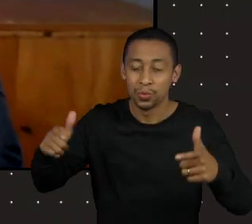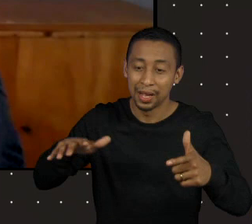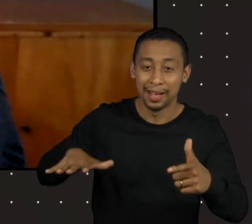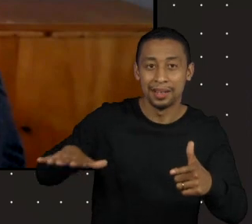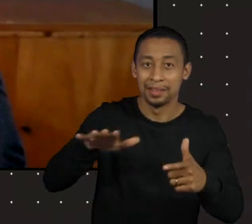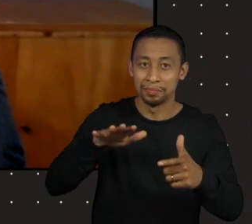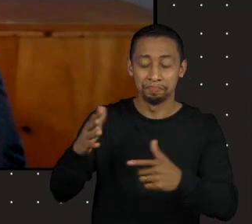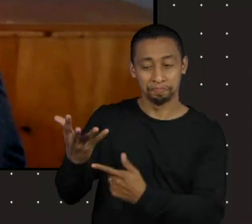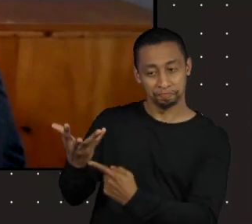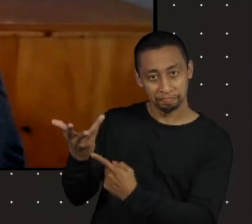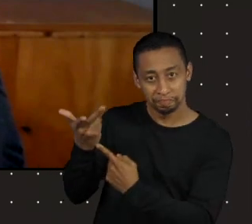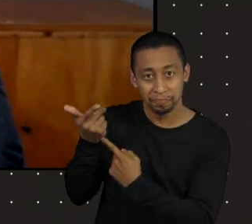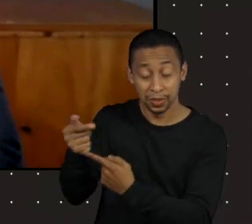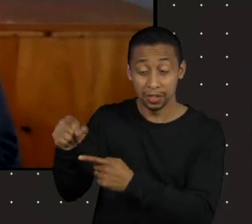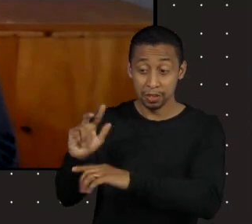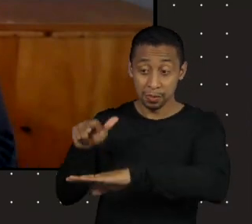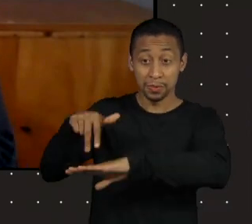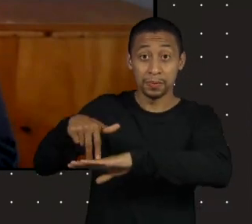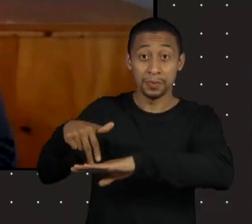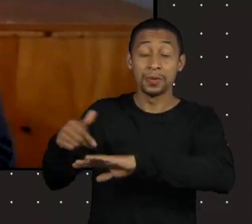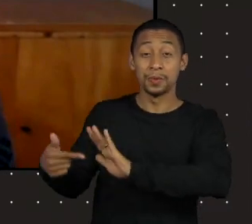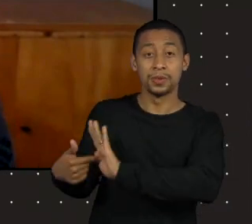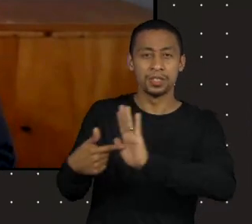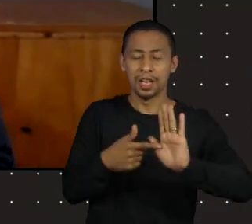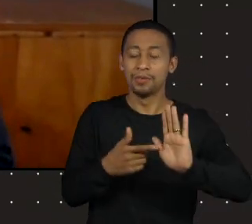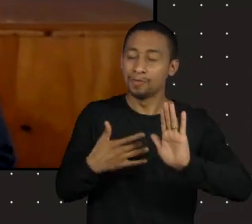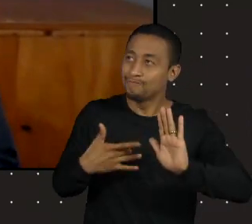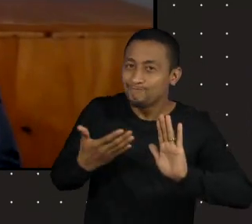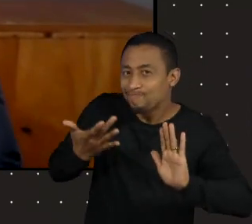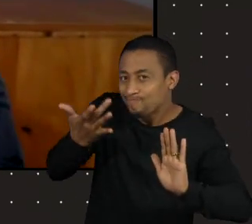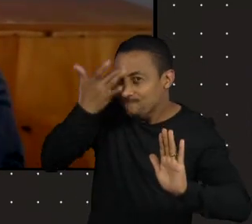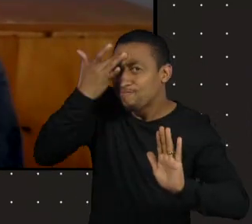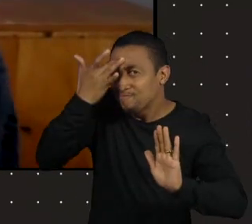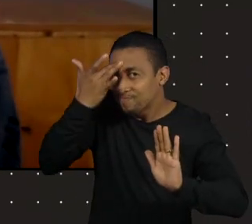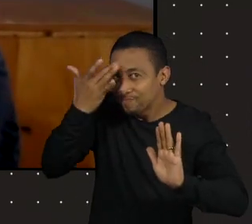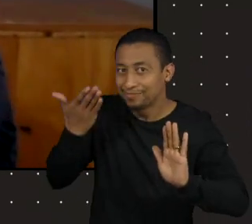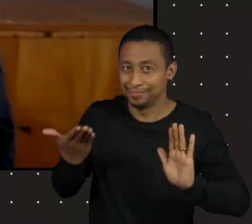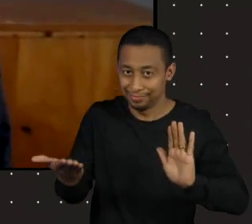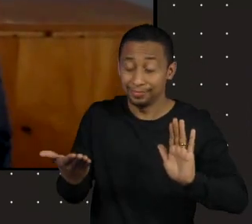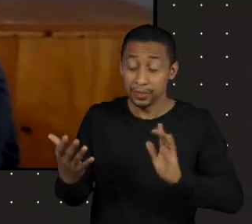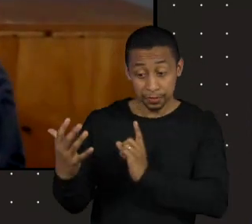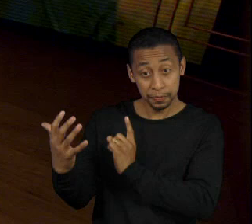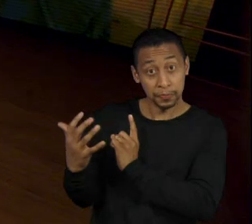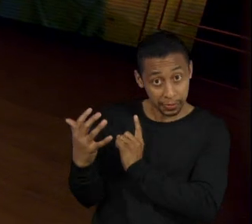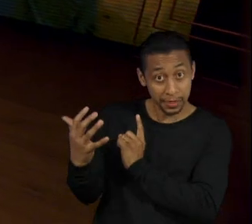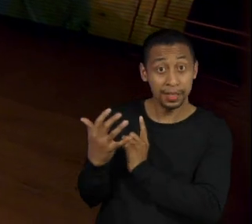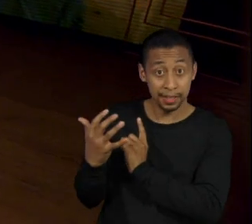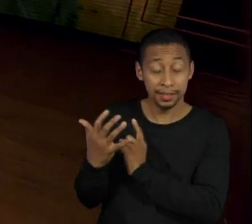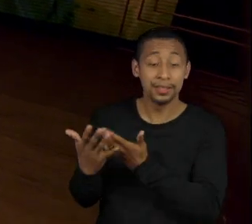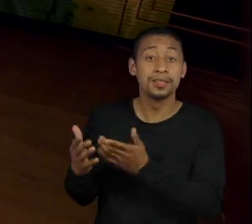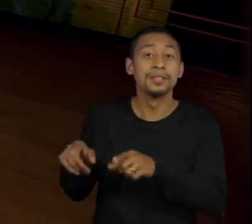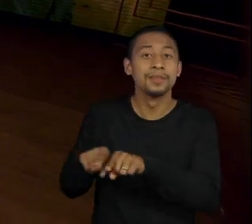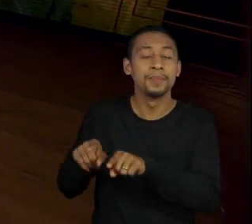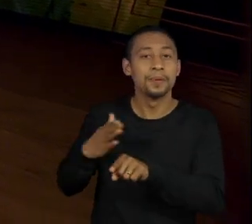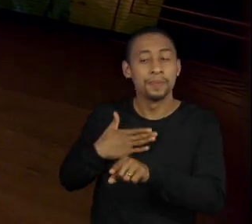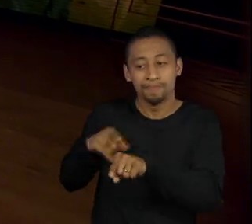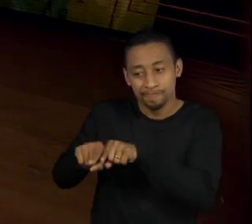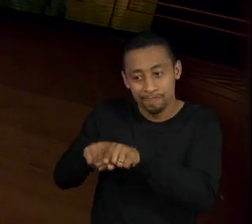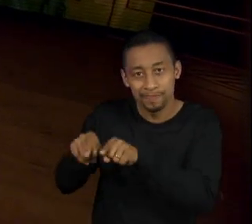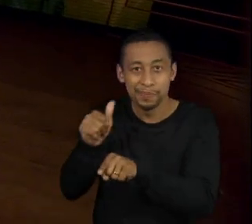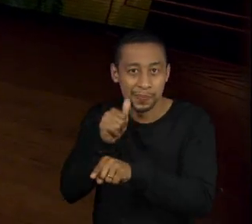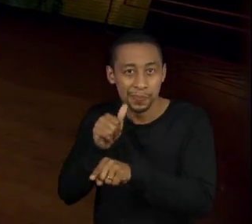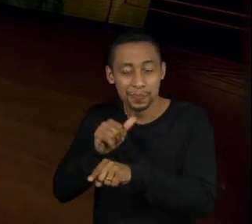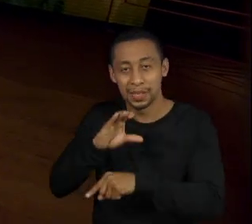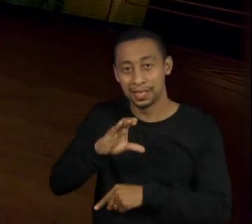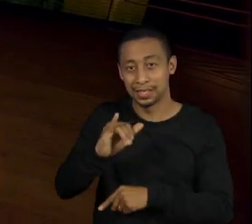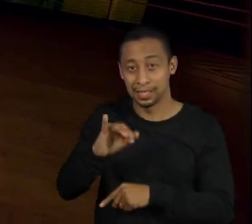apresentava, e isso para mim foi algo que ficou muito marcado, sabe? Então, é uma influência muito grande, e a minha irmã também, a minha irmã Cíntia